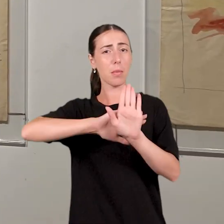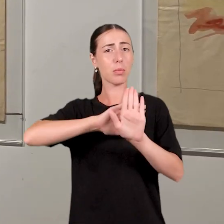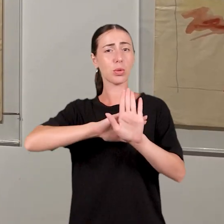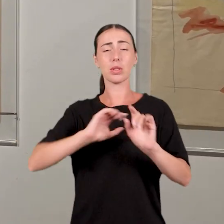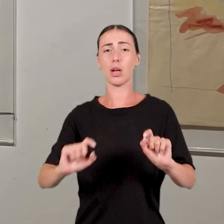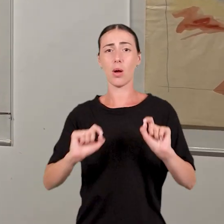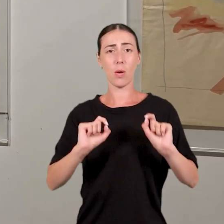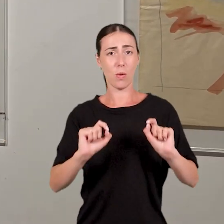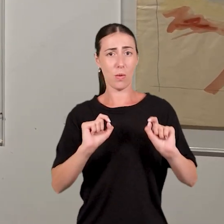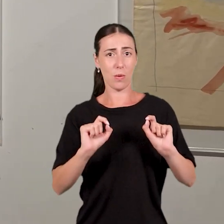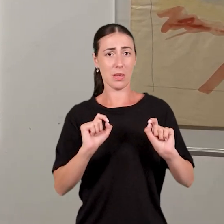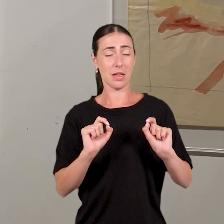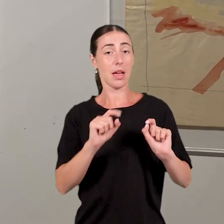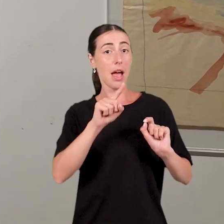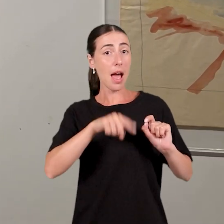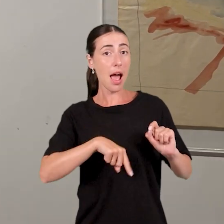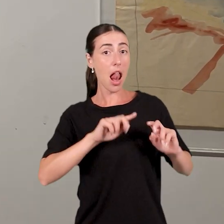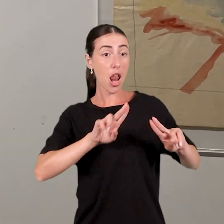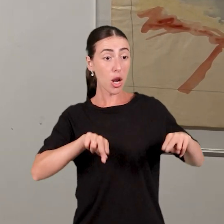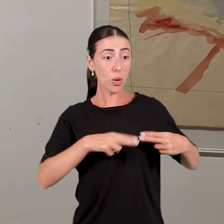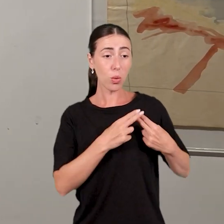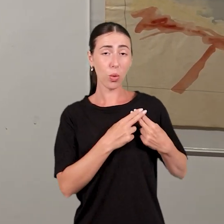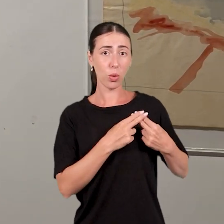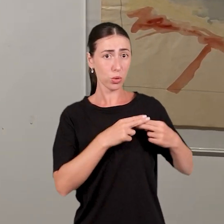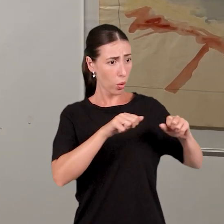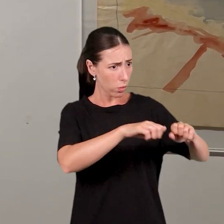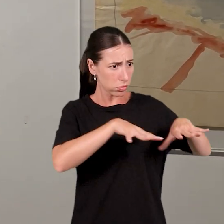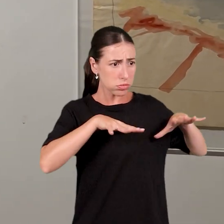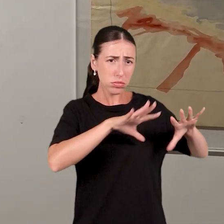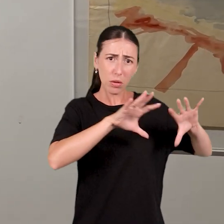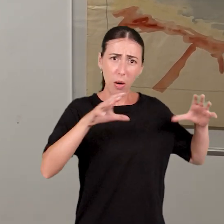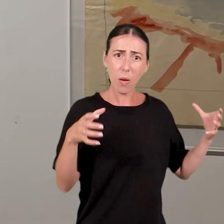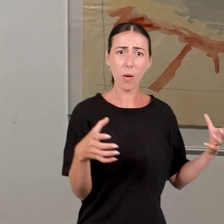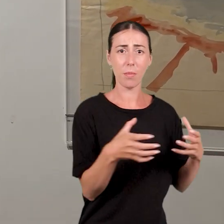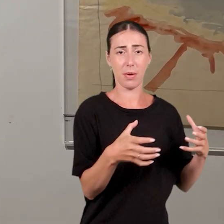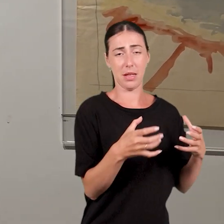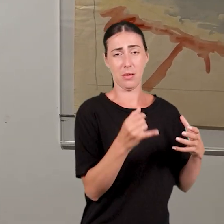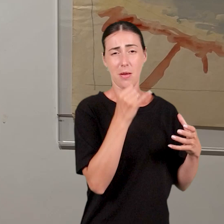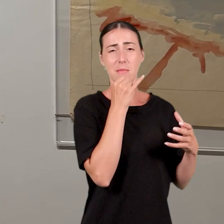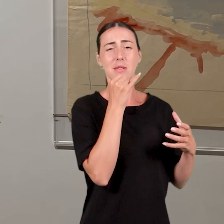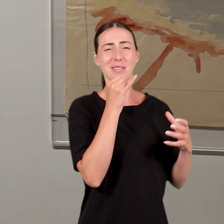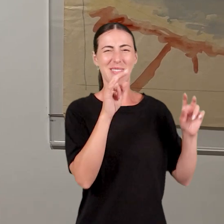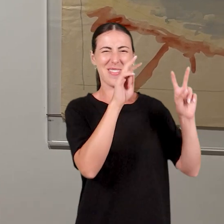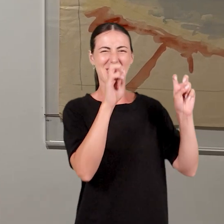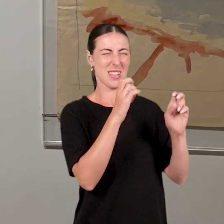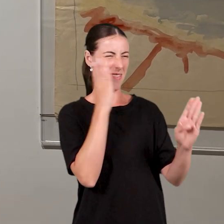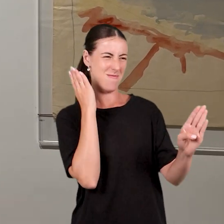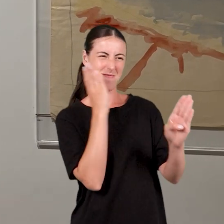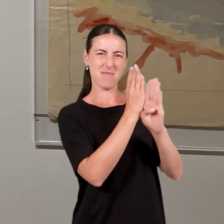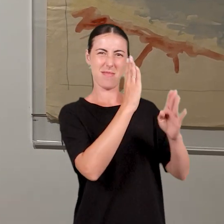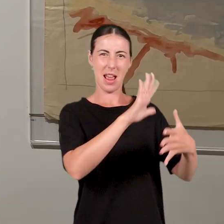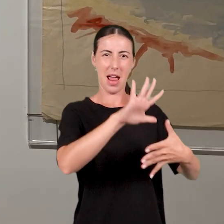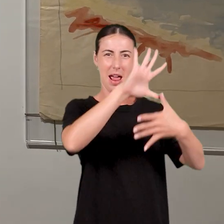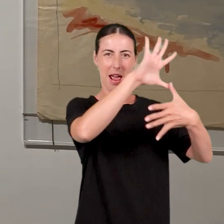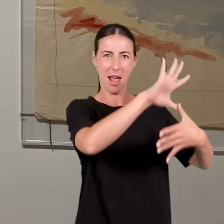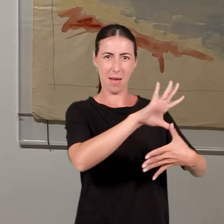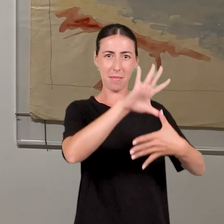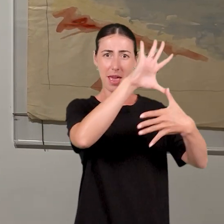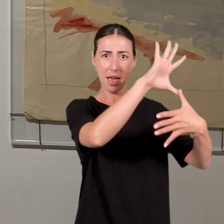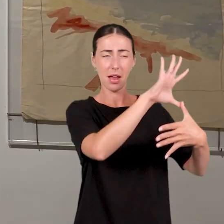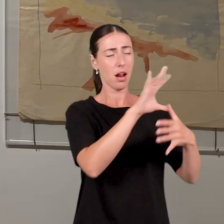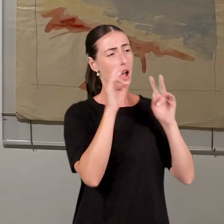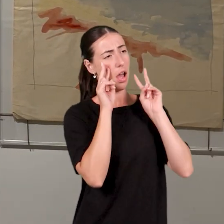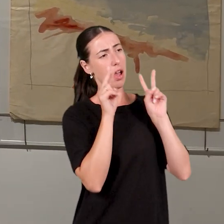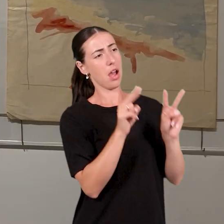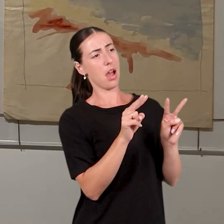luto público, por sua vez, se mostra em monumento às vítimas do descobrimento da América, onde os colonizadores surgem como